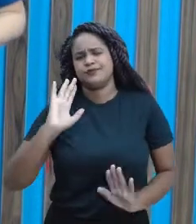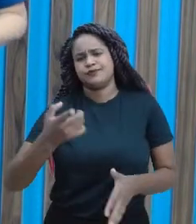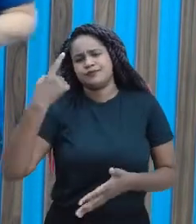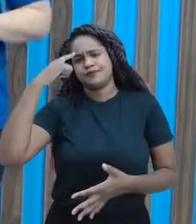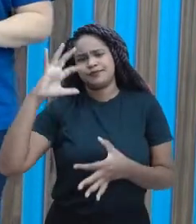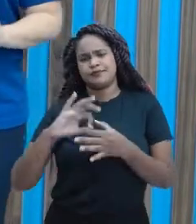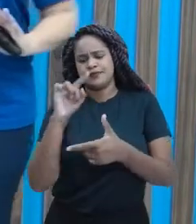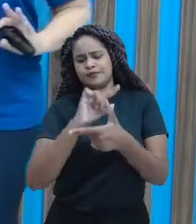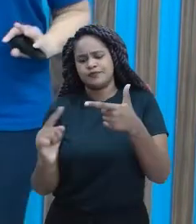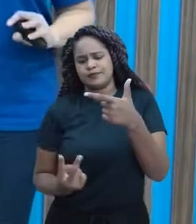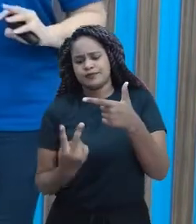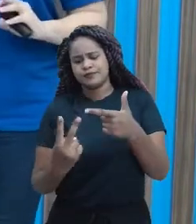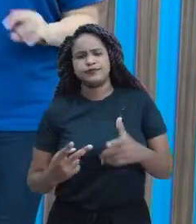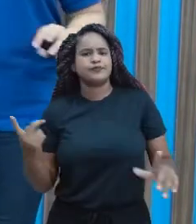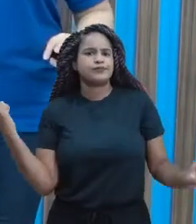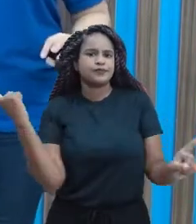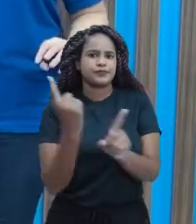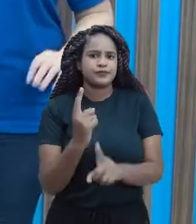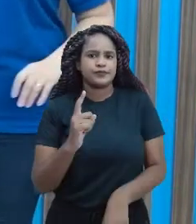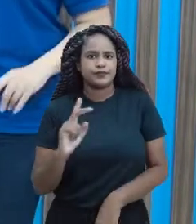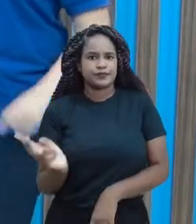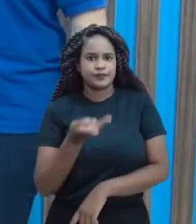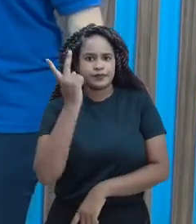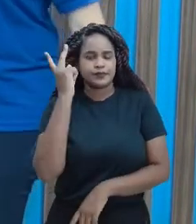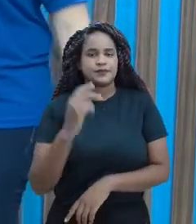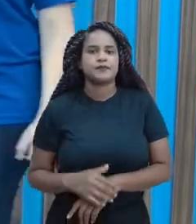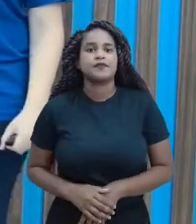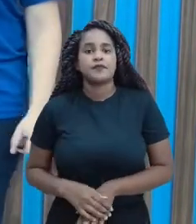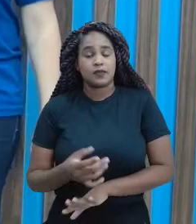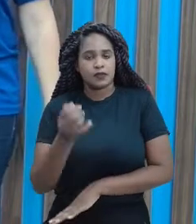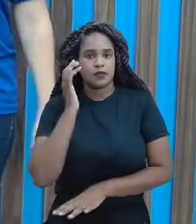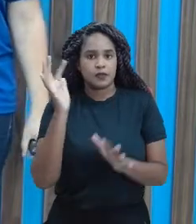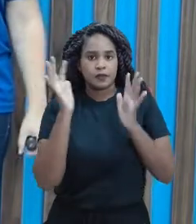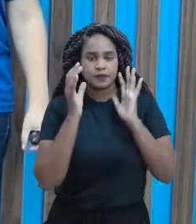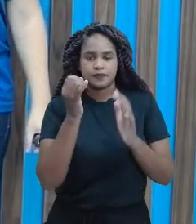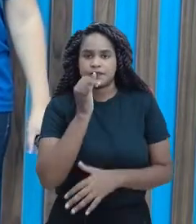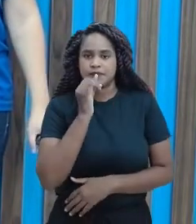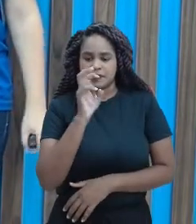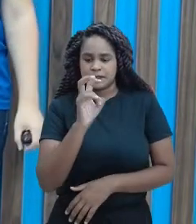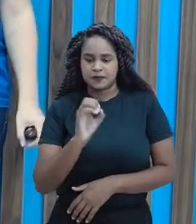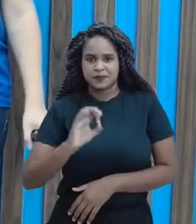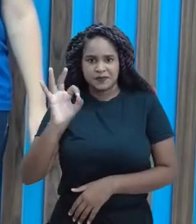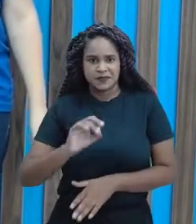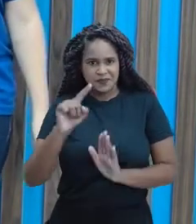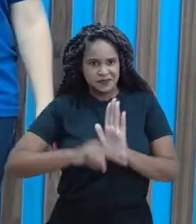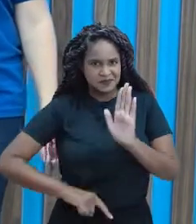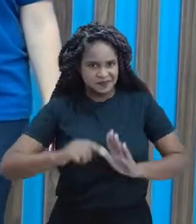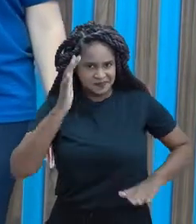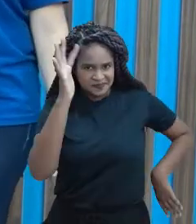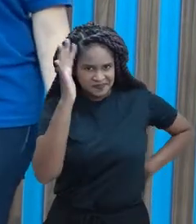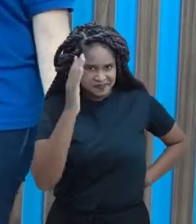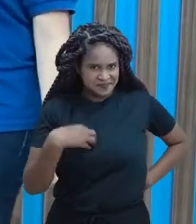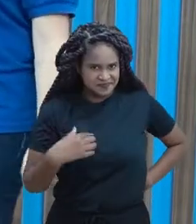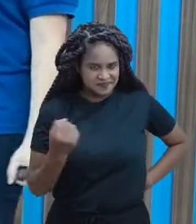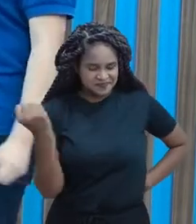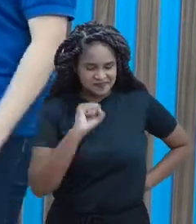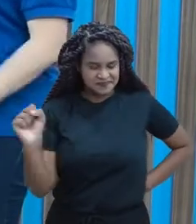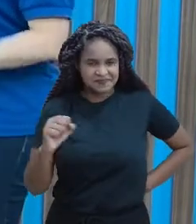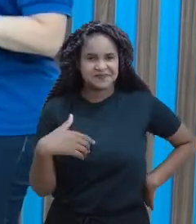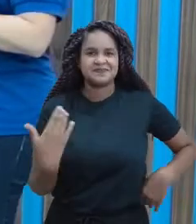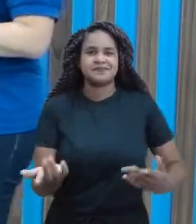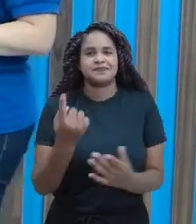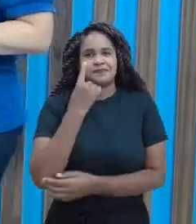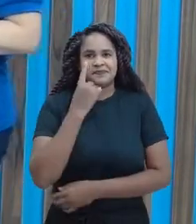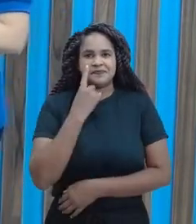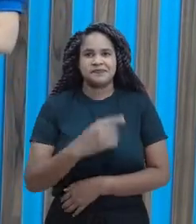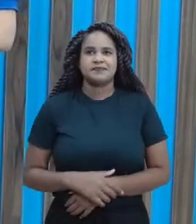por 2 e você acha aquele resultado, né? Imagina você ter 50% de desconto em tudo que você vai comprar, vai ser ótimo, né?